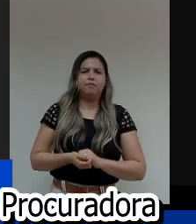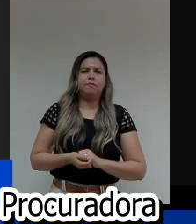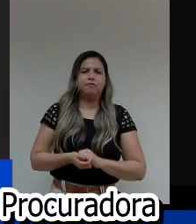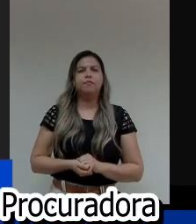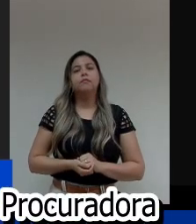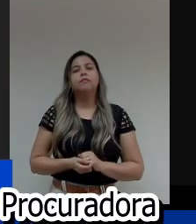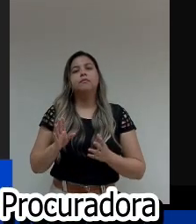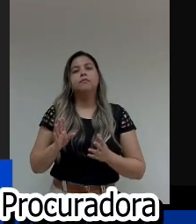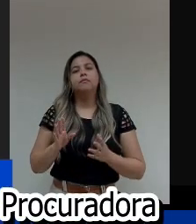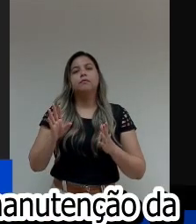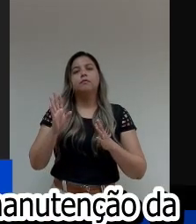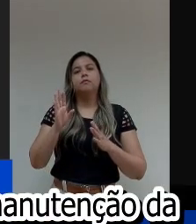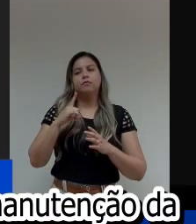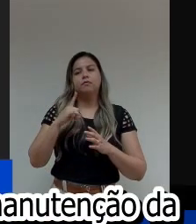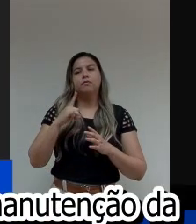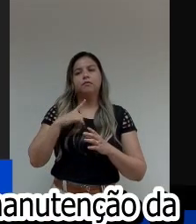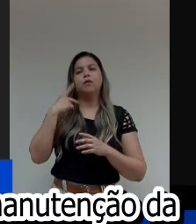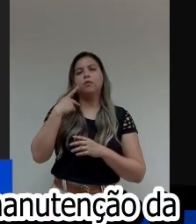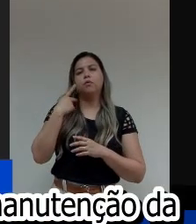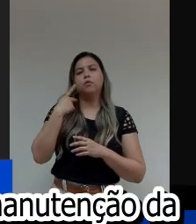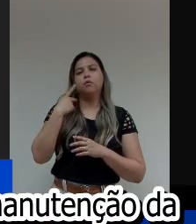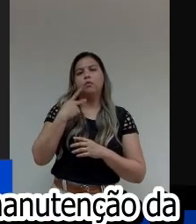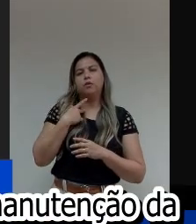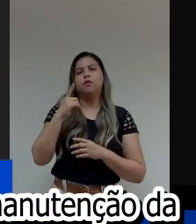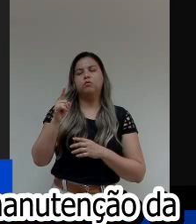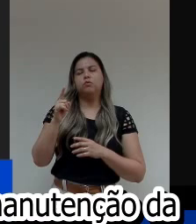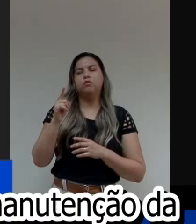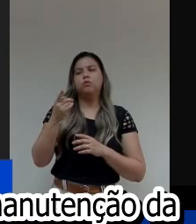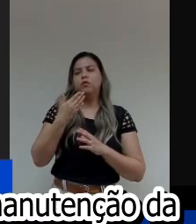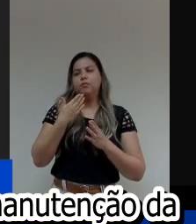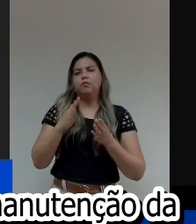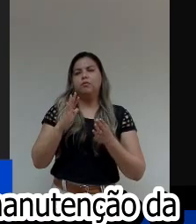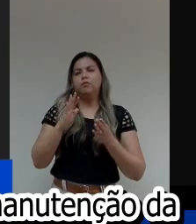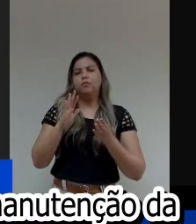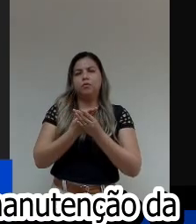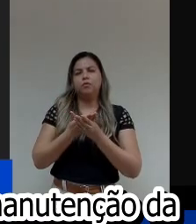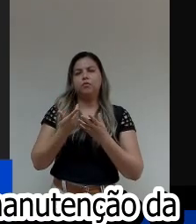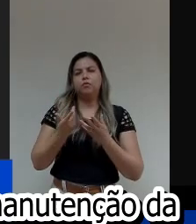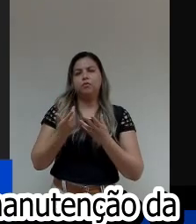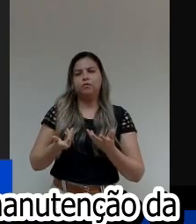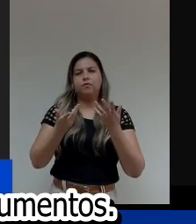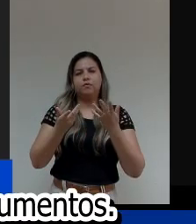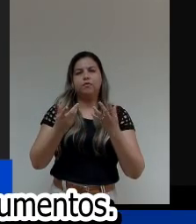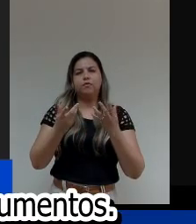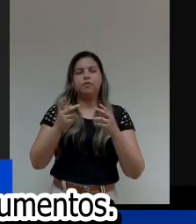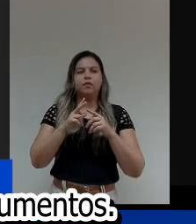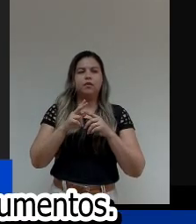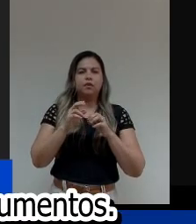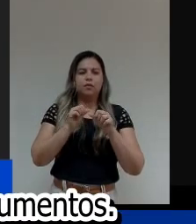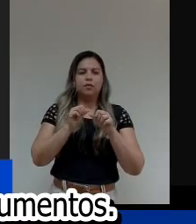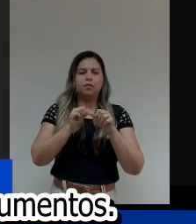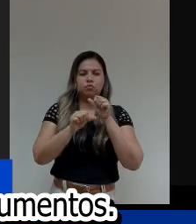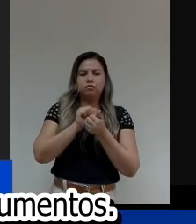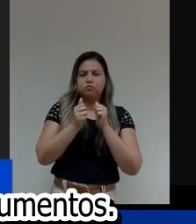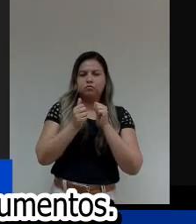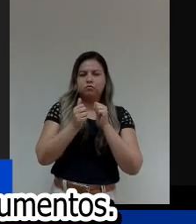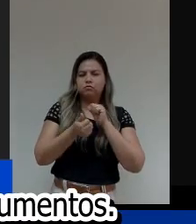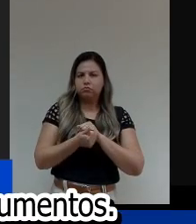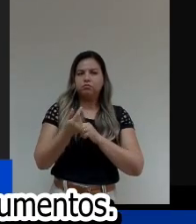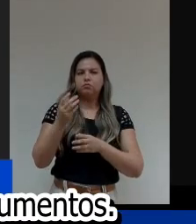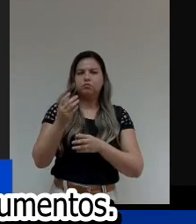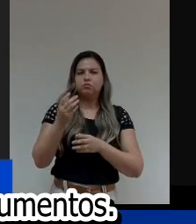aqui representado pela Procuradora Regional Eleitoral, emitiu parecer manifestando-se pela manutenção da sentença de